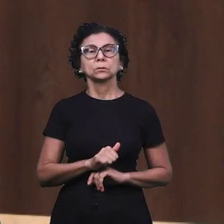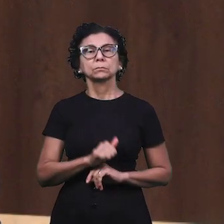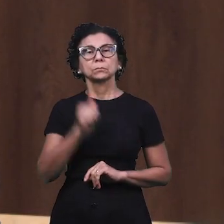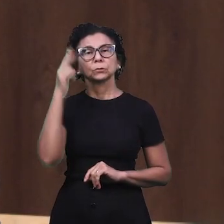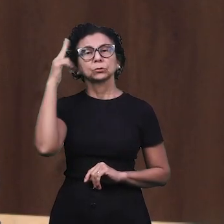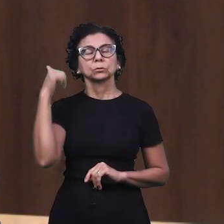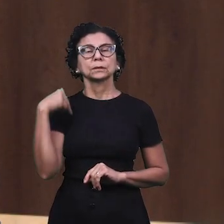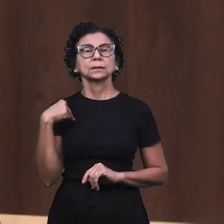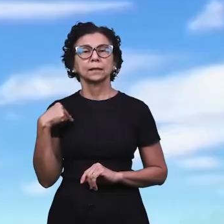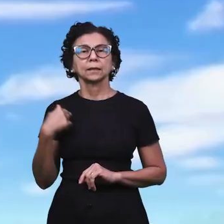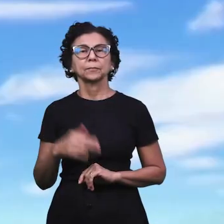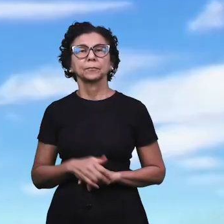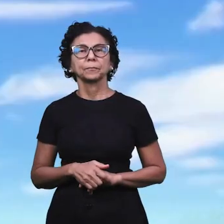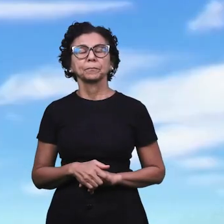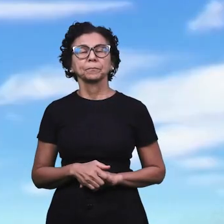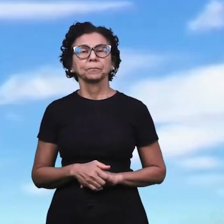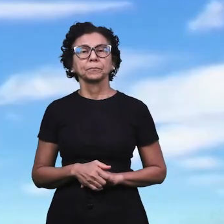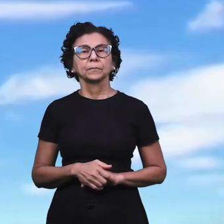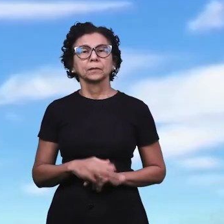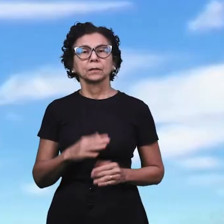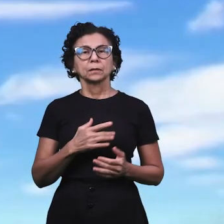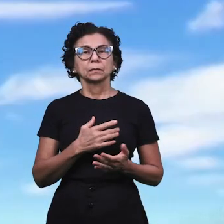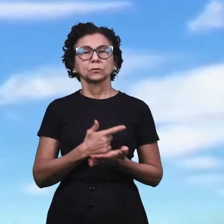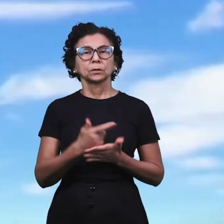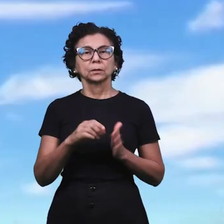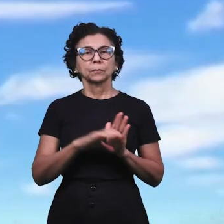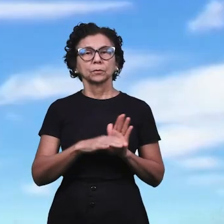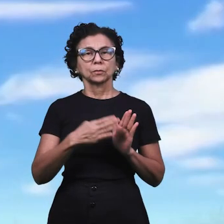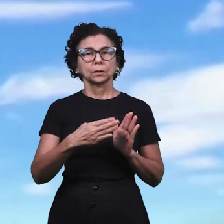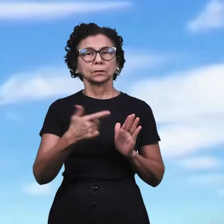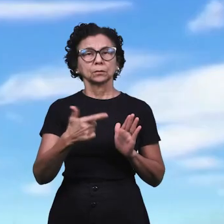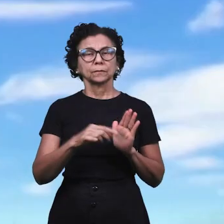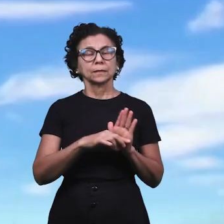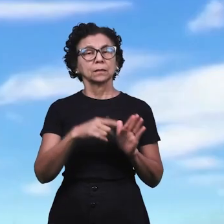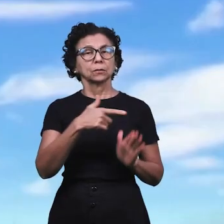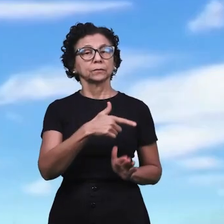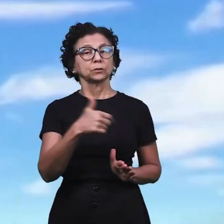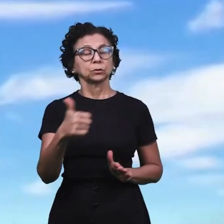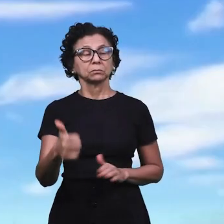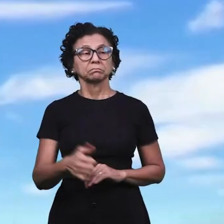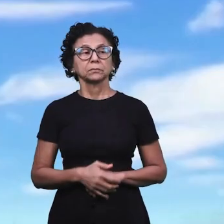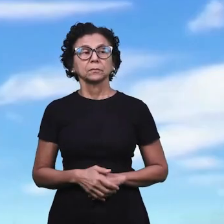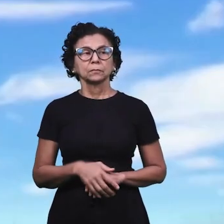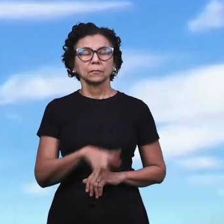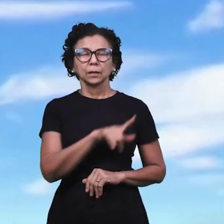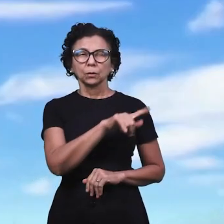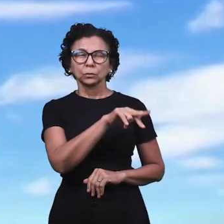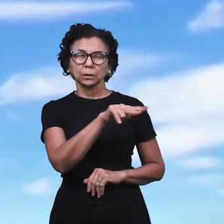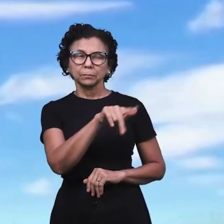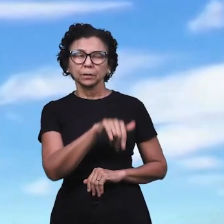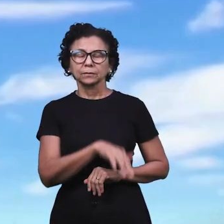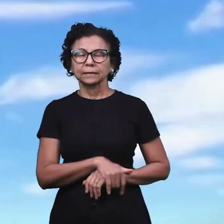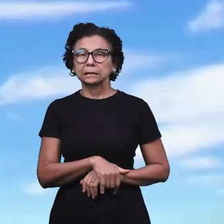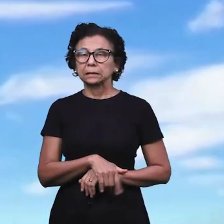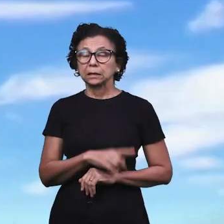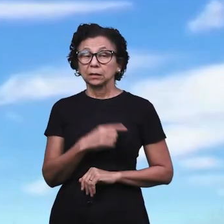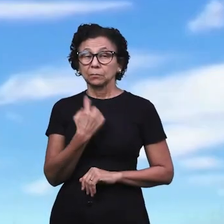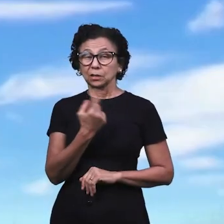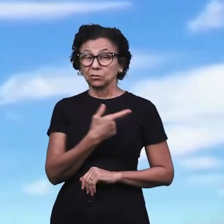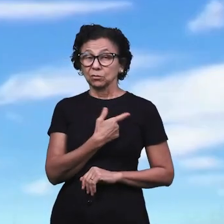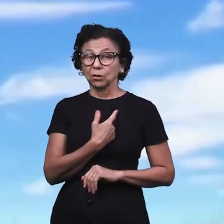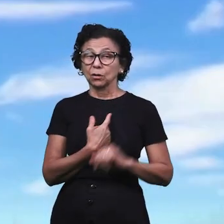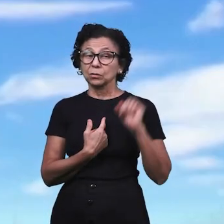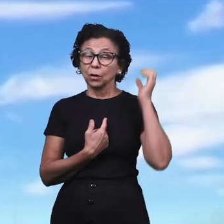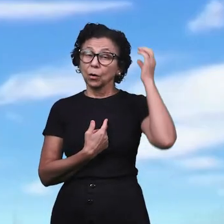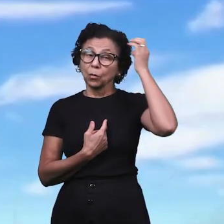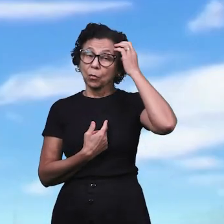Gênesis 42, 21. Então disseram uns aos outros: na verdade, somos culpados acerca de nosso